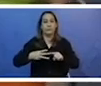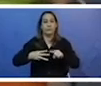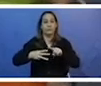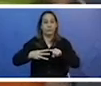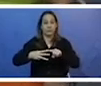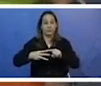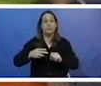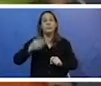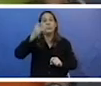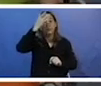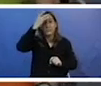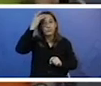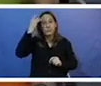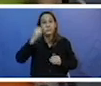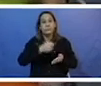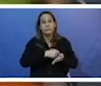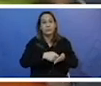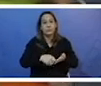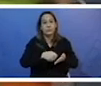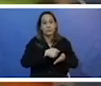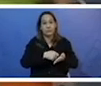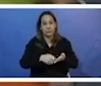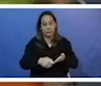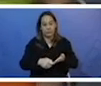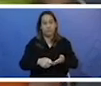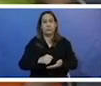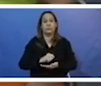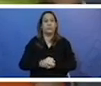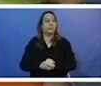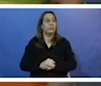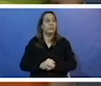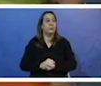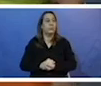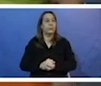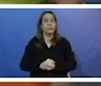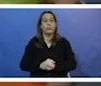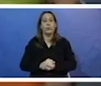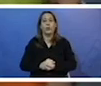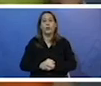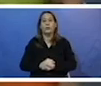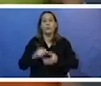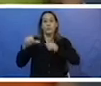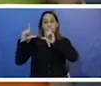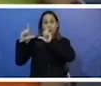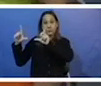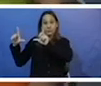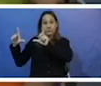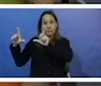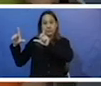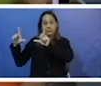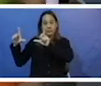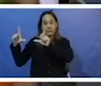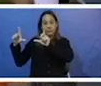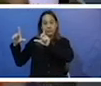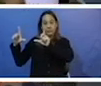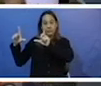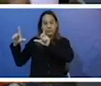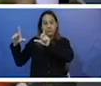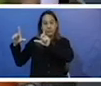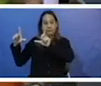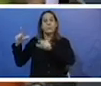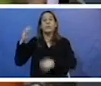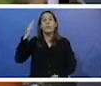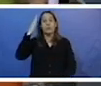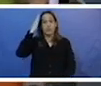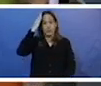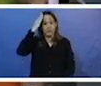ó, o Emival, a Lisiane e a Cíntia. E olha aqui que interessante. Ó, nós